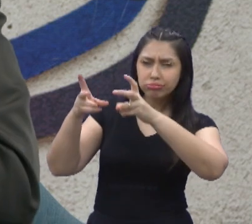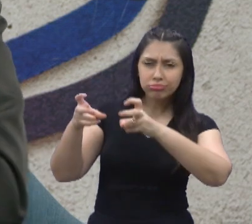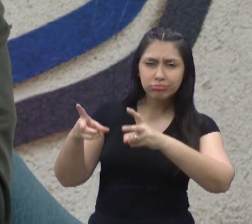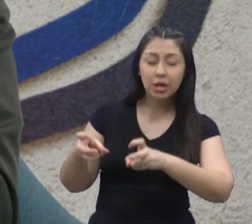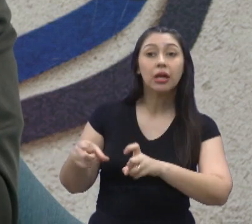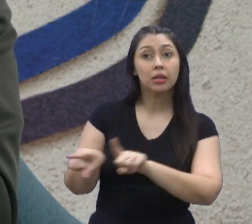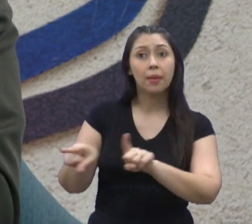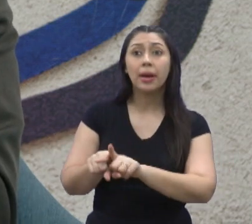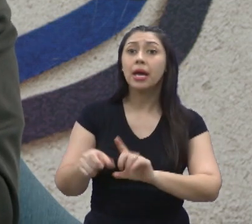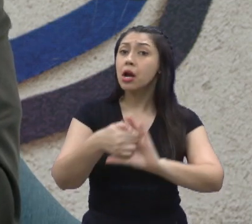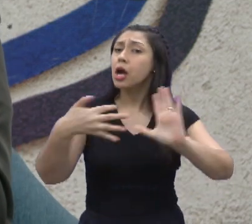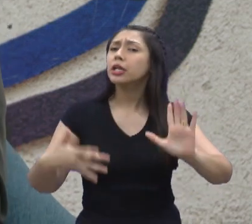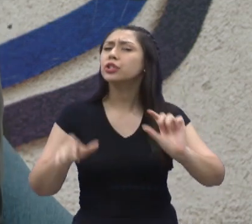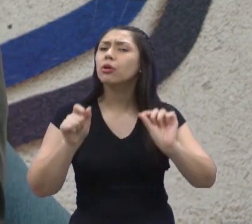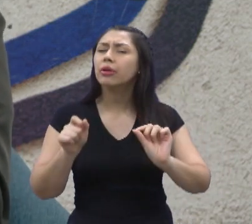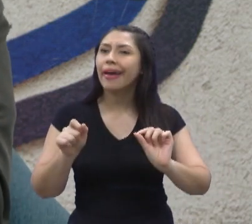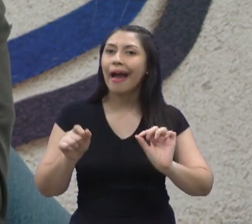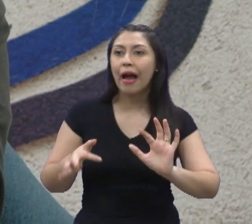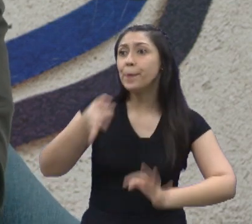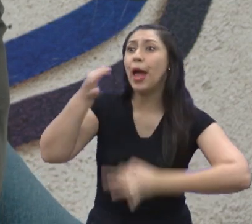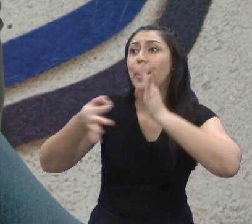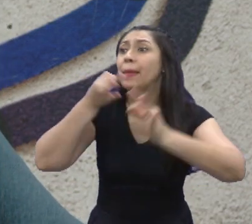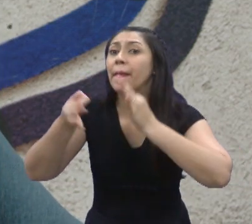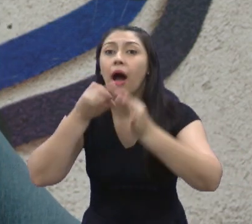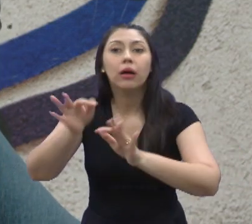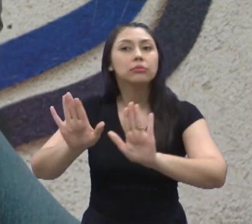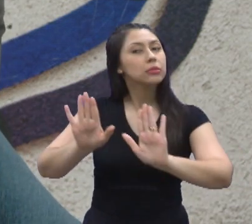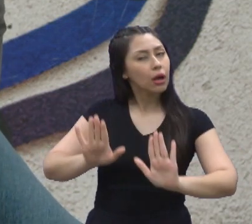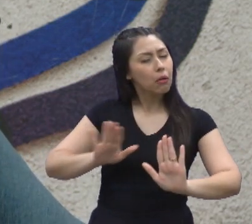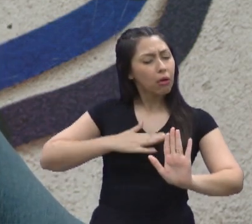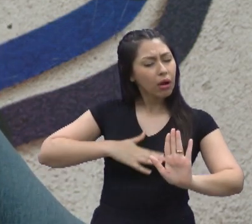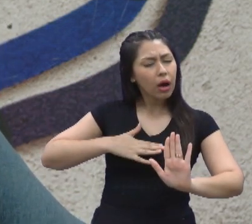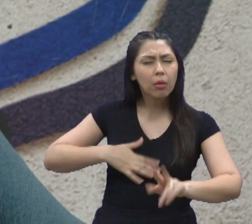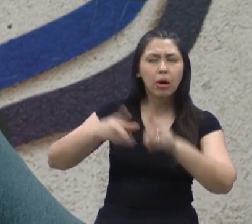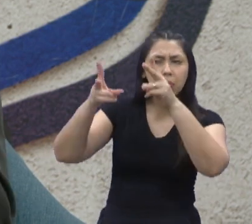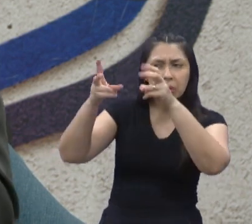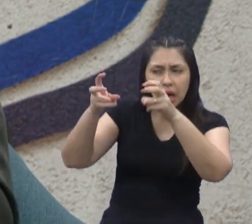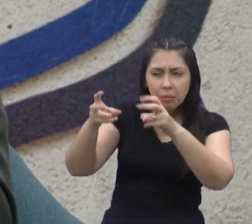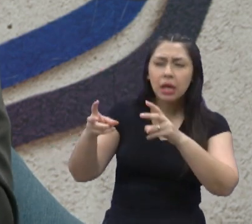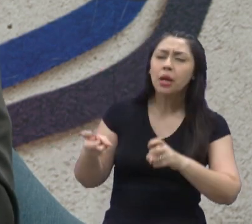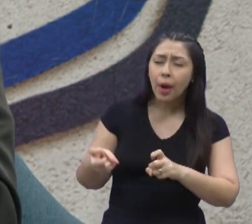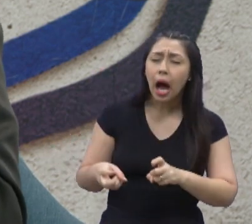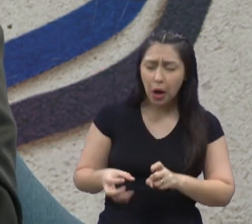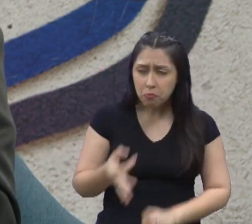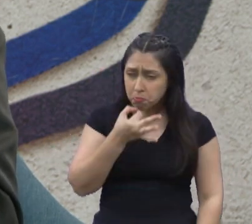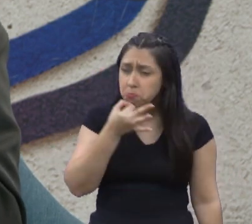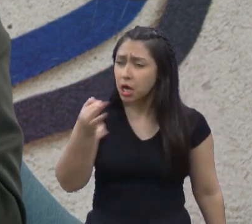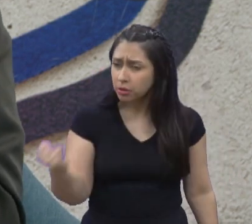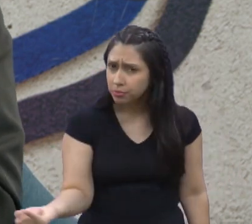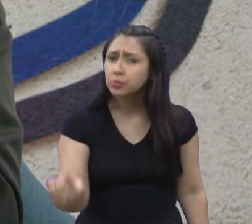importante do vendedor é mais ouvir do que falar. Certo? Então, eu só falo aquilo que é relevante para você que está comprando. Exato.